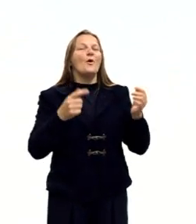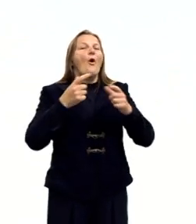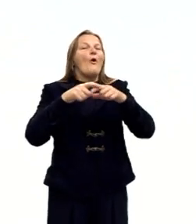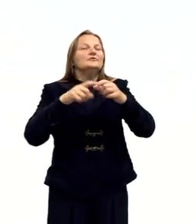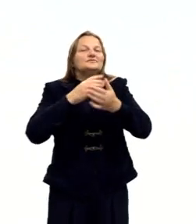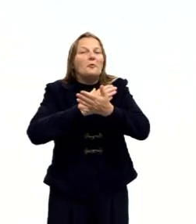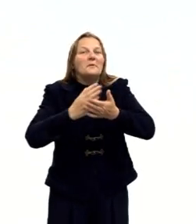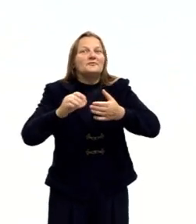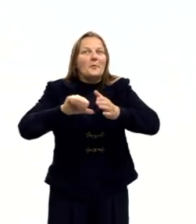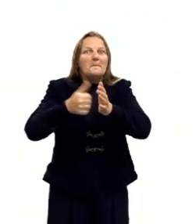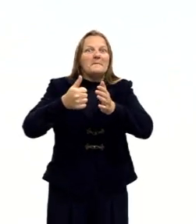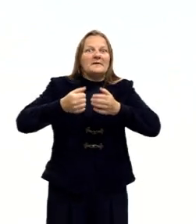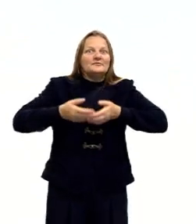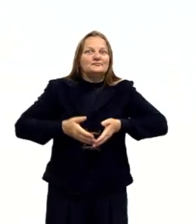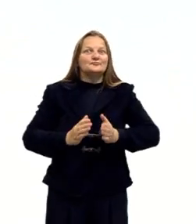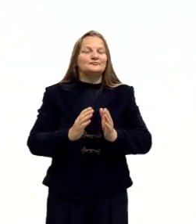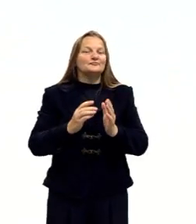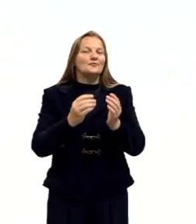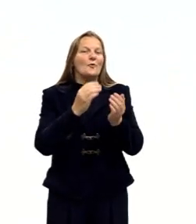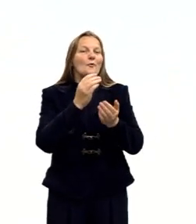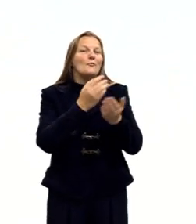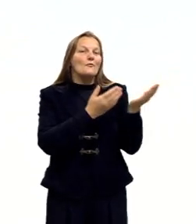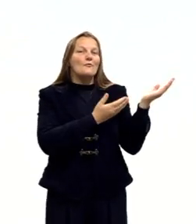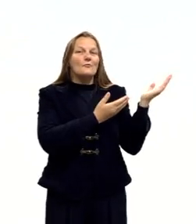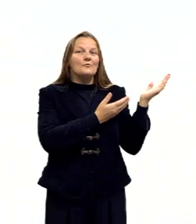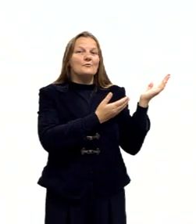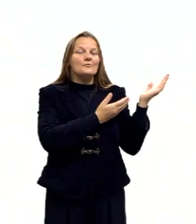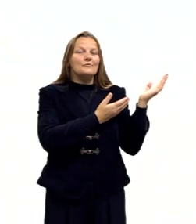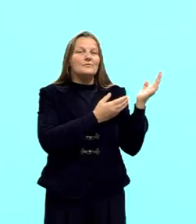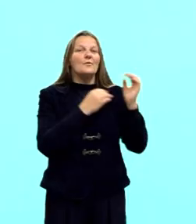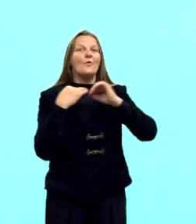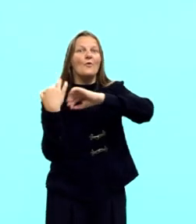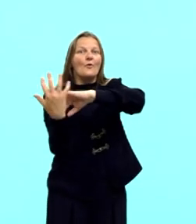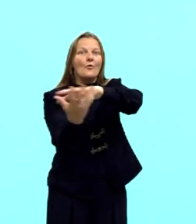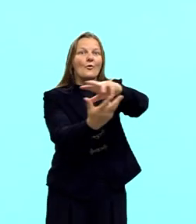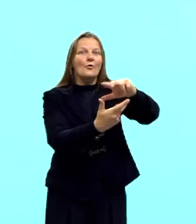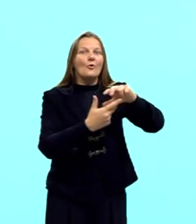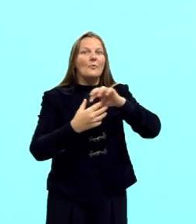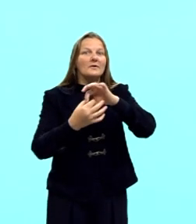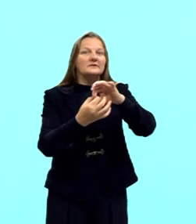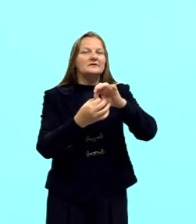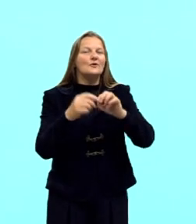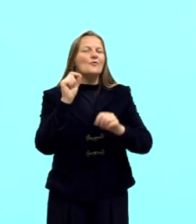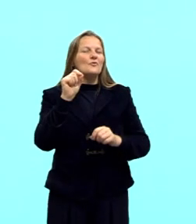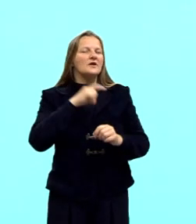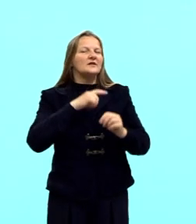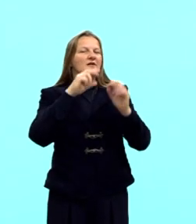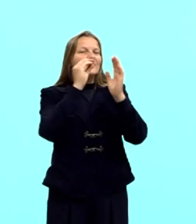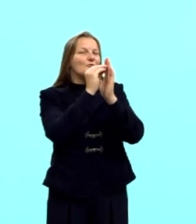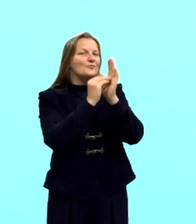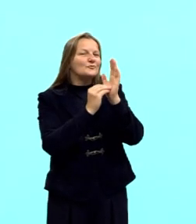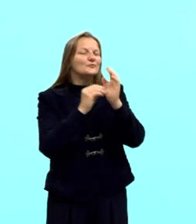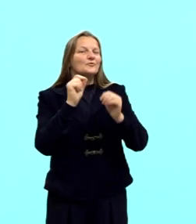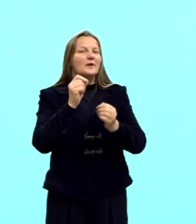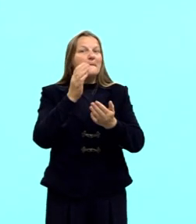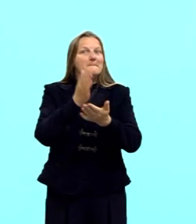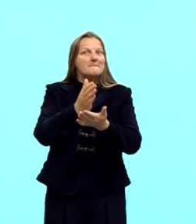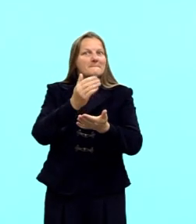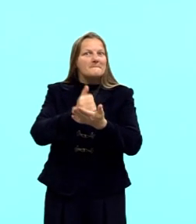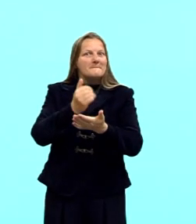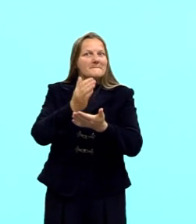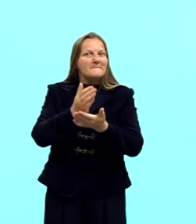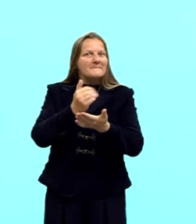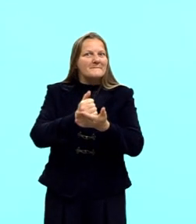desse alimento né a dentro da globalização nós vamos ver que que tem a ver Aí essa essa essa batata